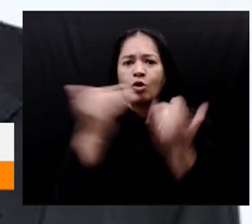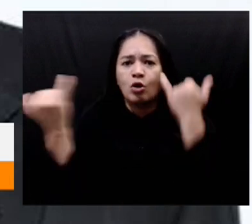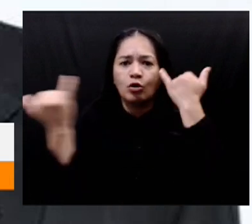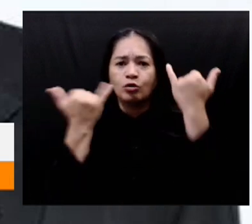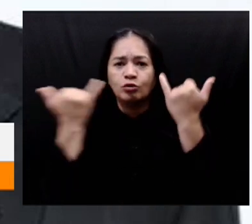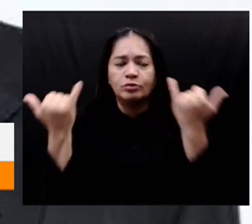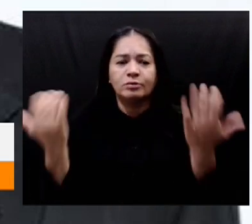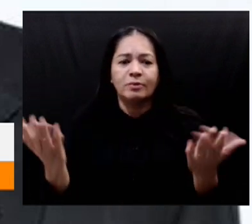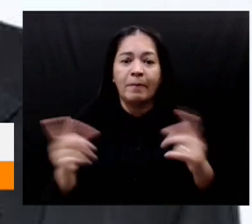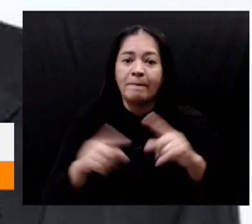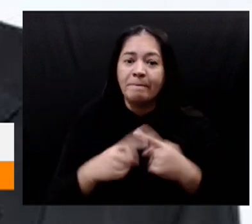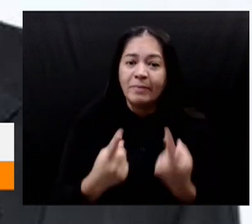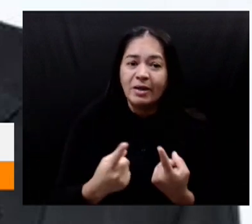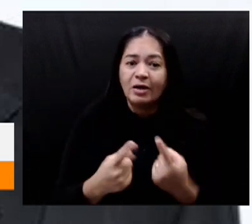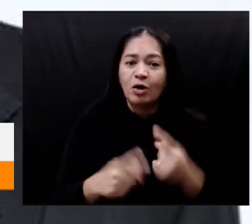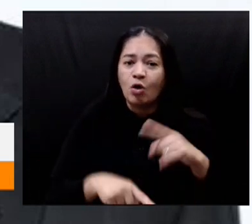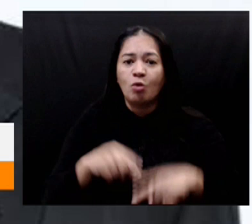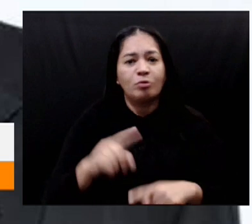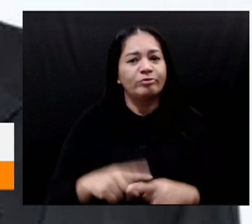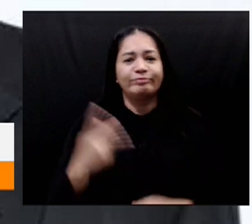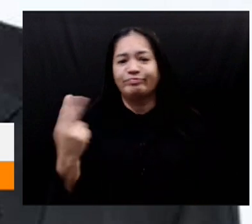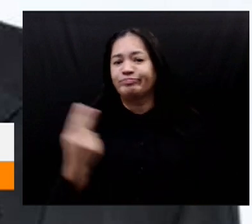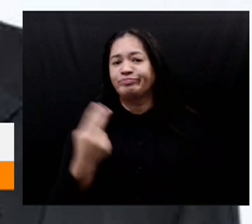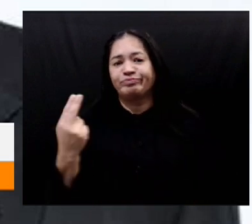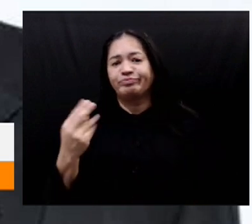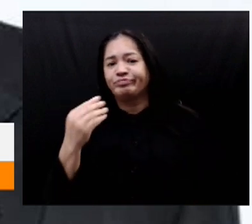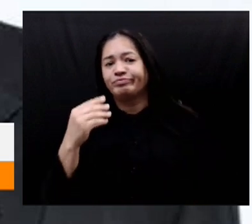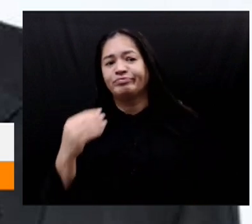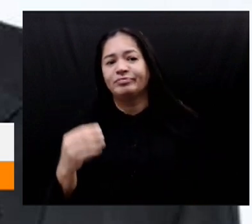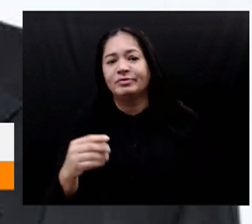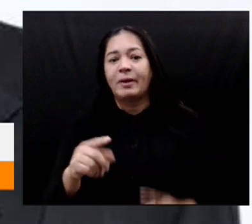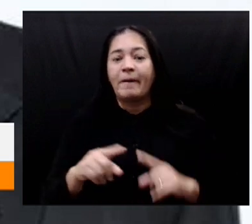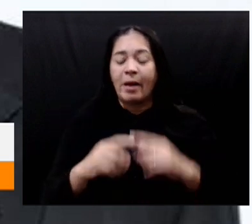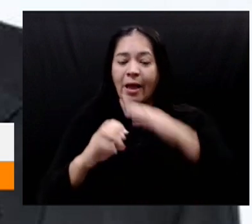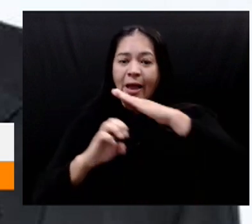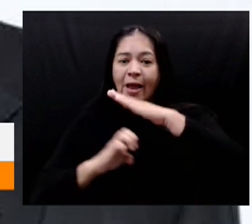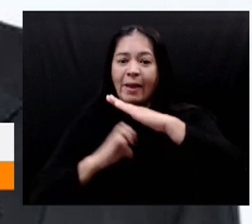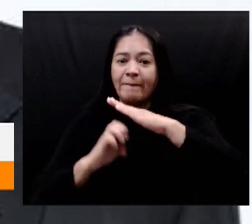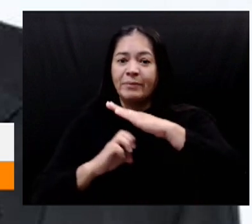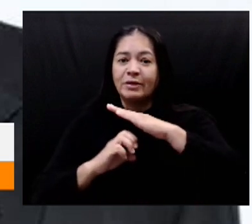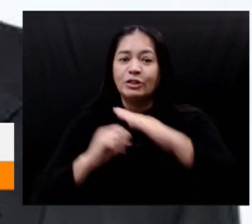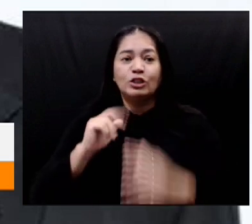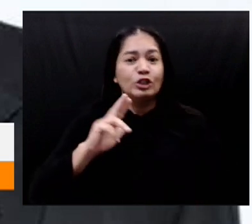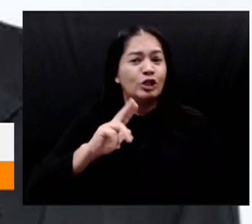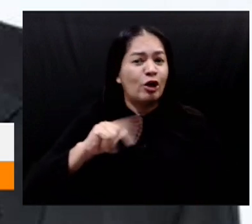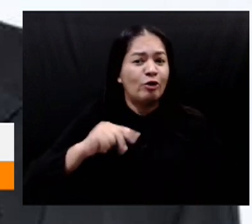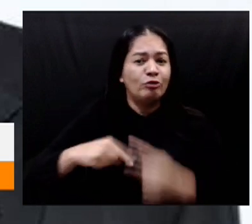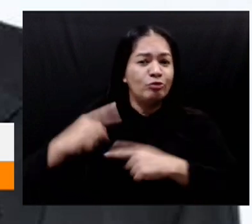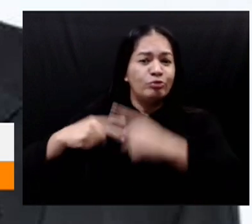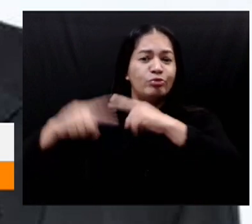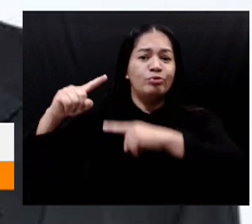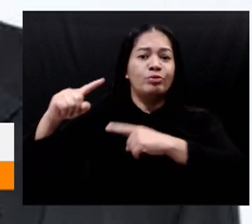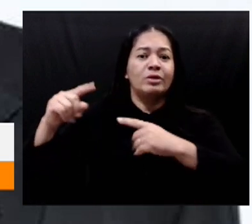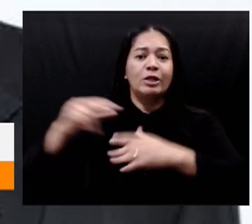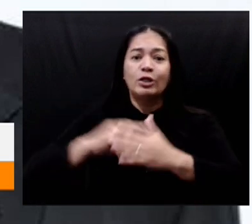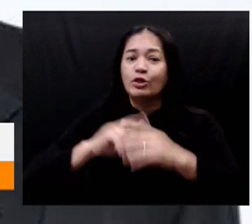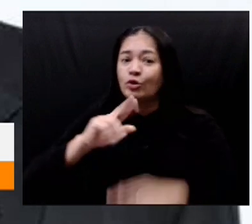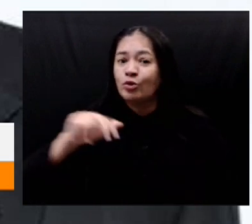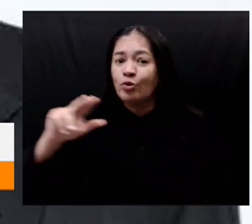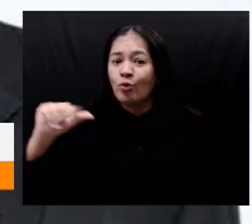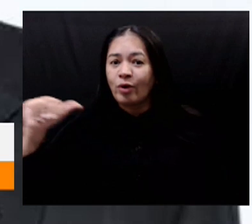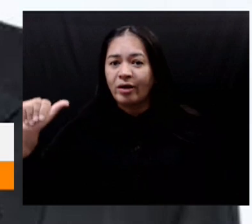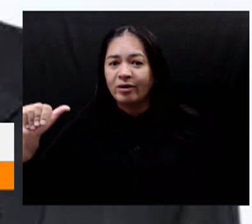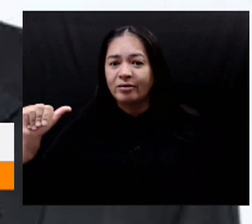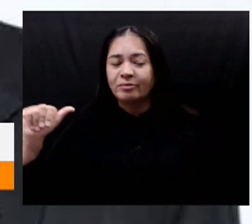esse produto não funcionou bem, a empresa nunca decolou, né? E aí, o que aconteceu? Foi a partir